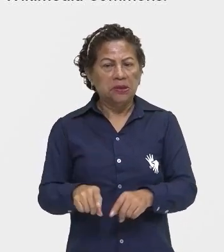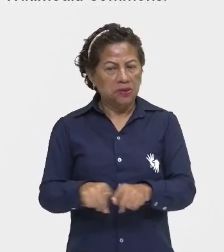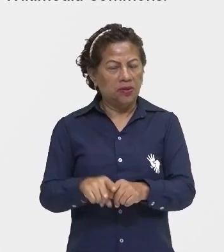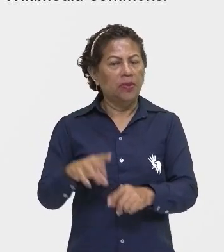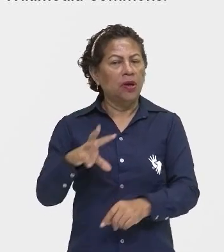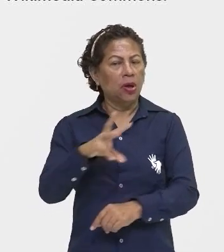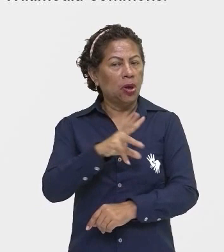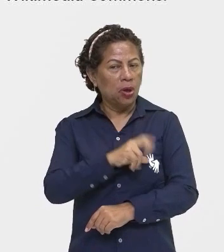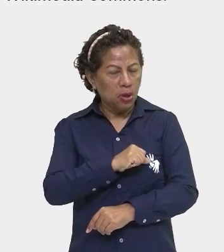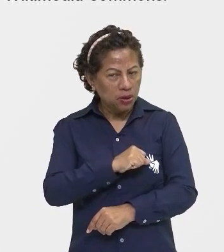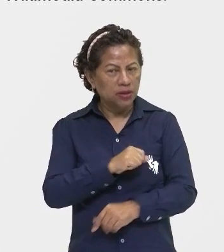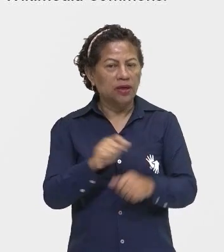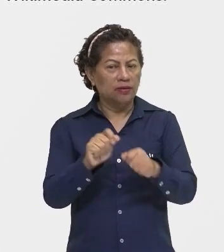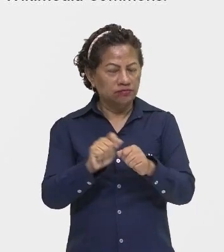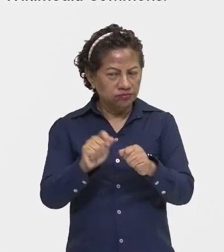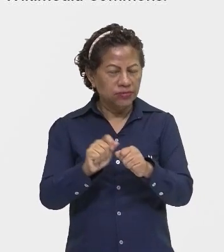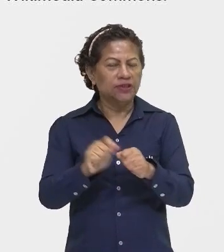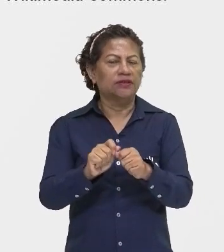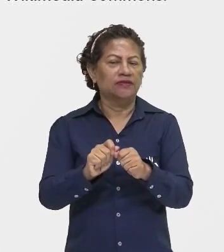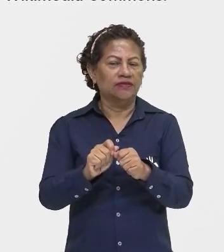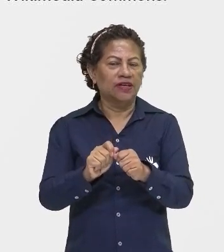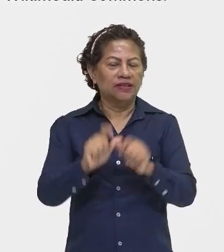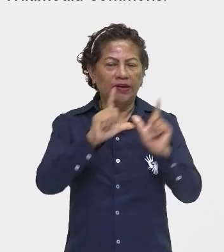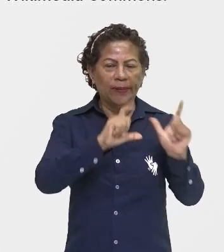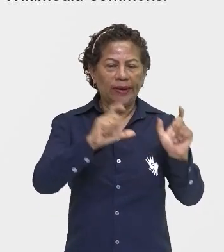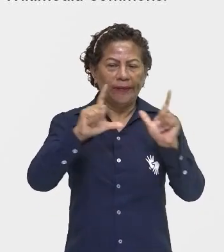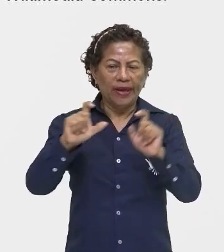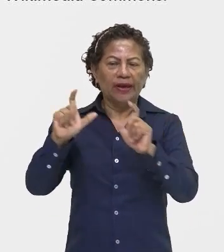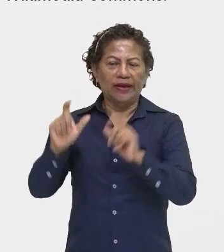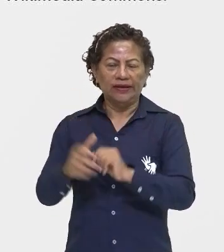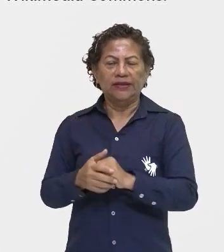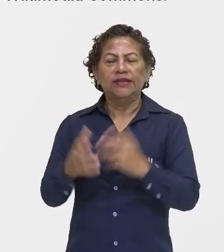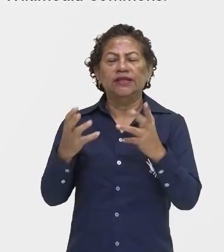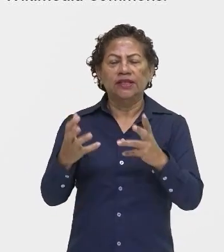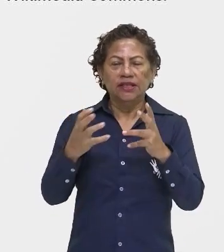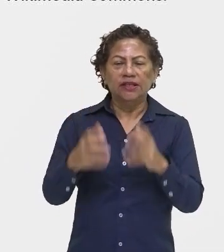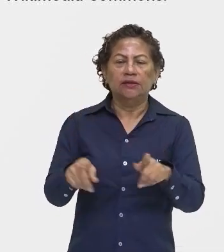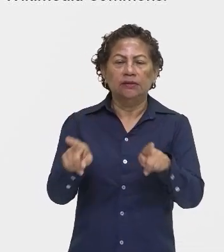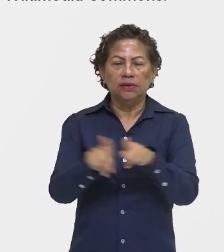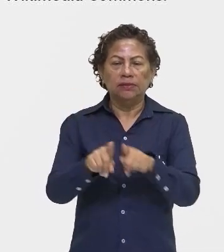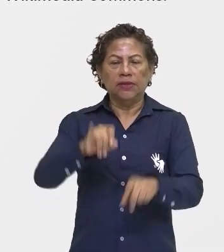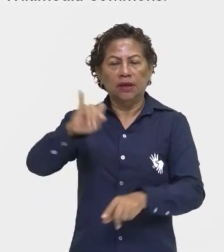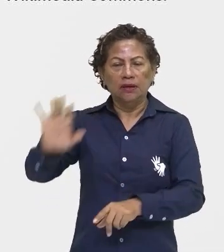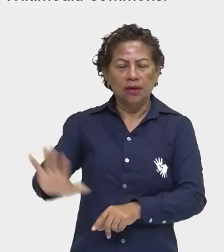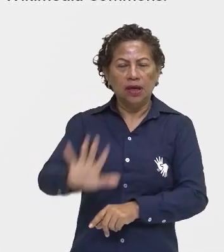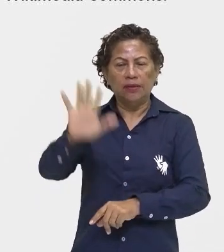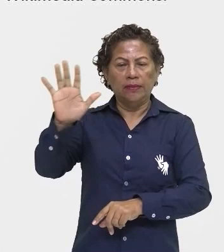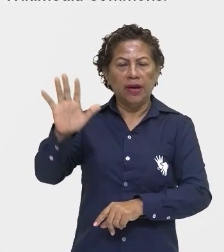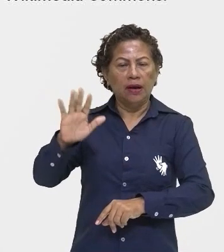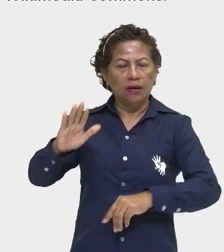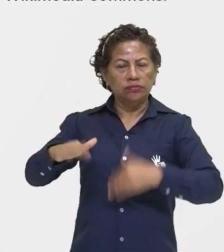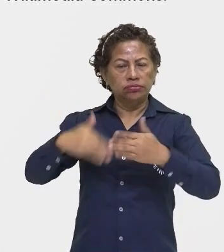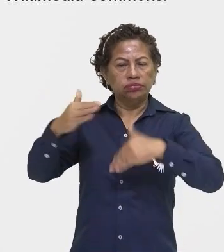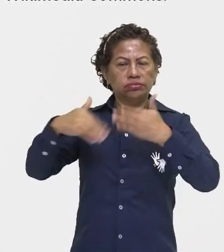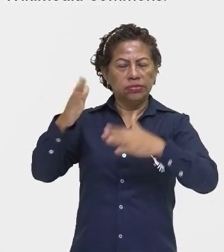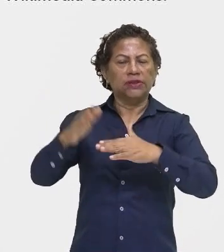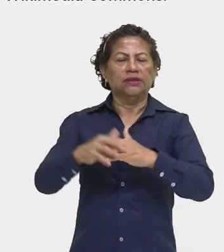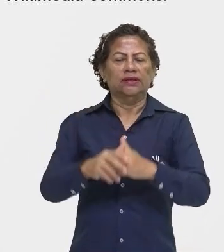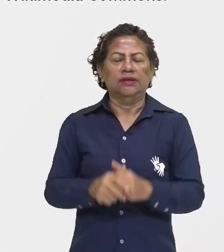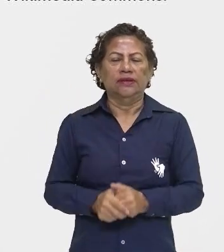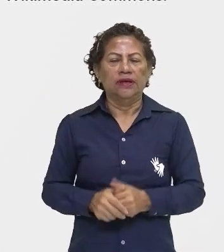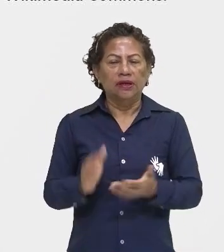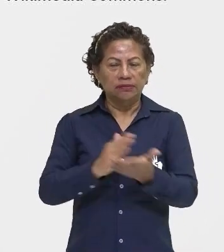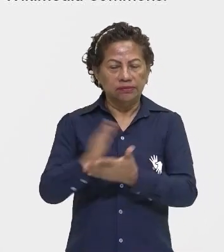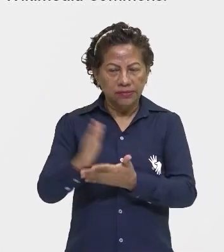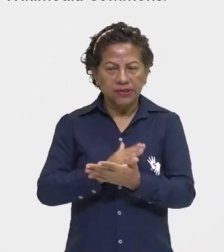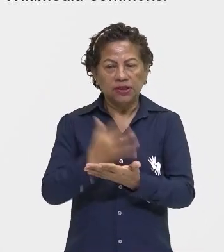aparelhos, este permitia gravar e projetar as imagens, tornando a atividade mais prática. Aí veio um que conseguia gravar